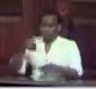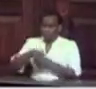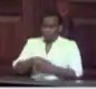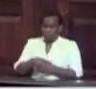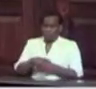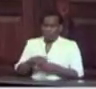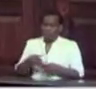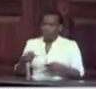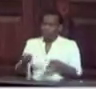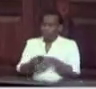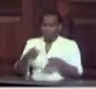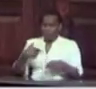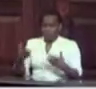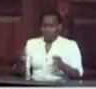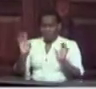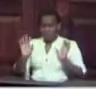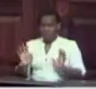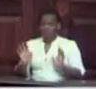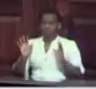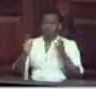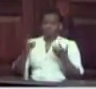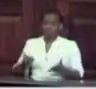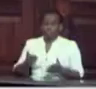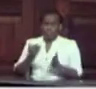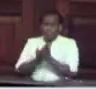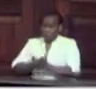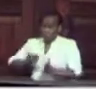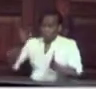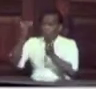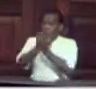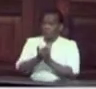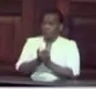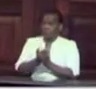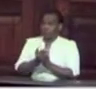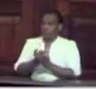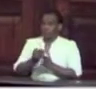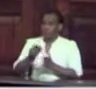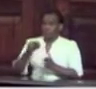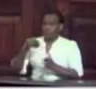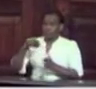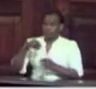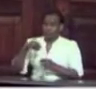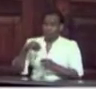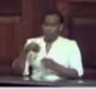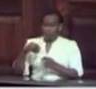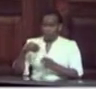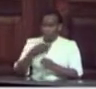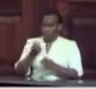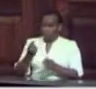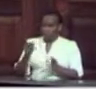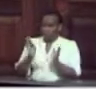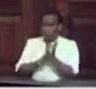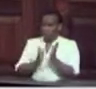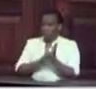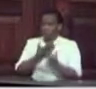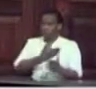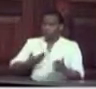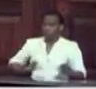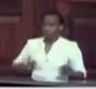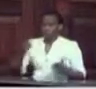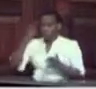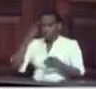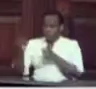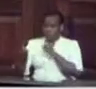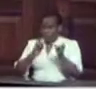com meu voto contrário, evidentemente, é um valor que é até superior ao valor que tinha sido proposto pelo governo do Estado. Eu me lembro que no debate